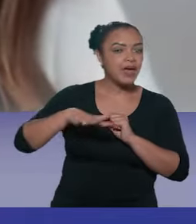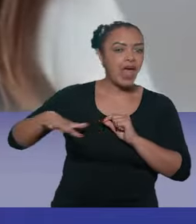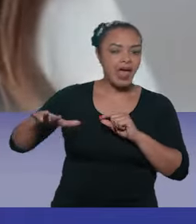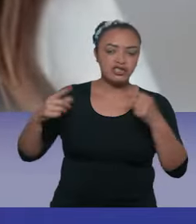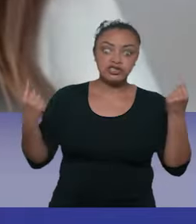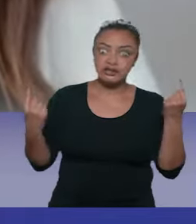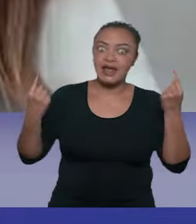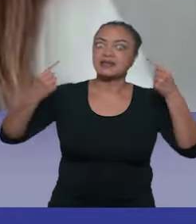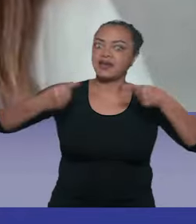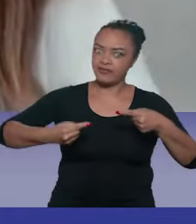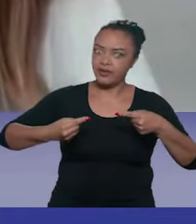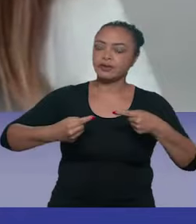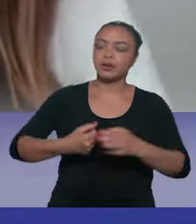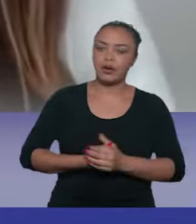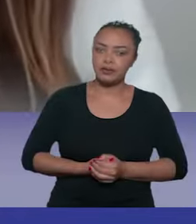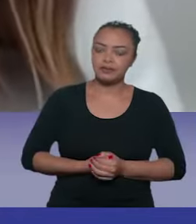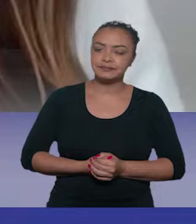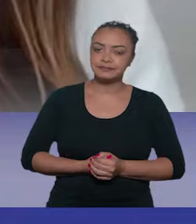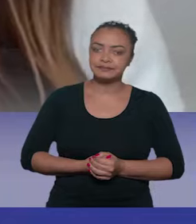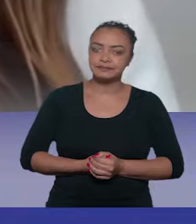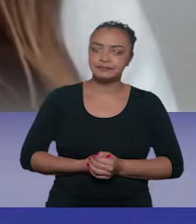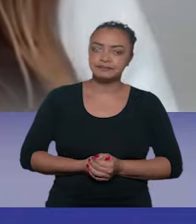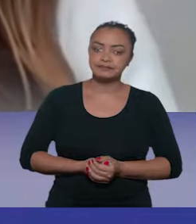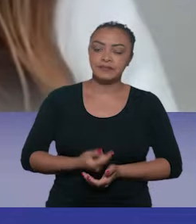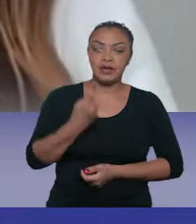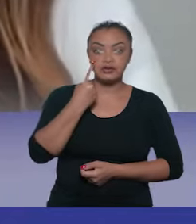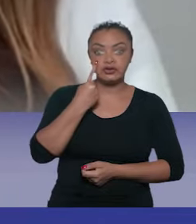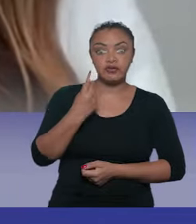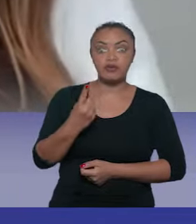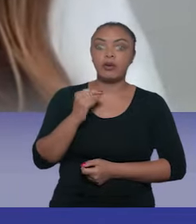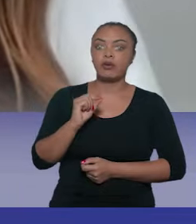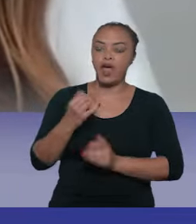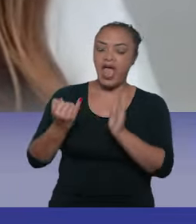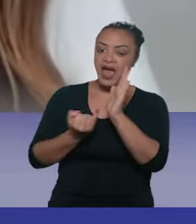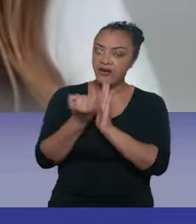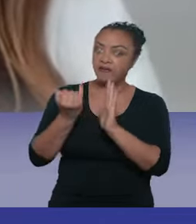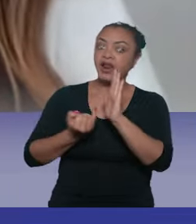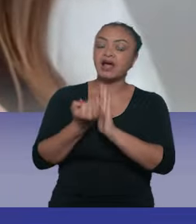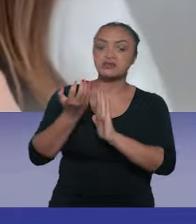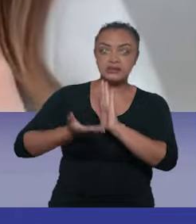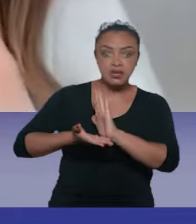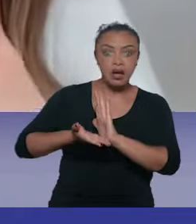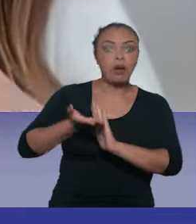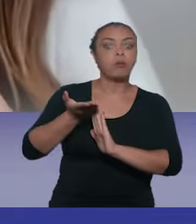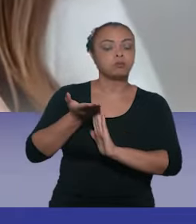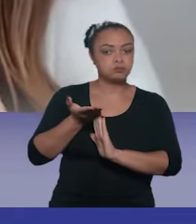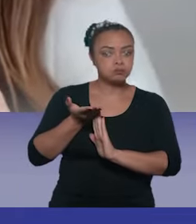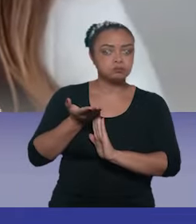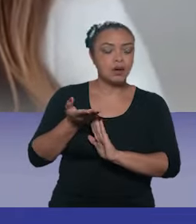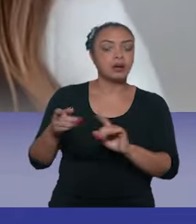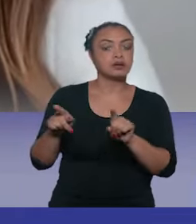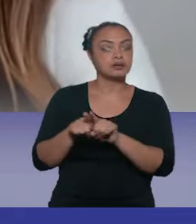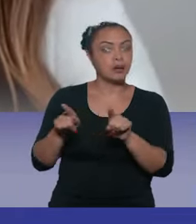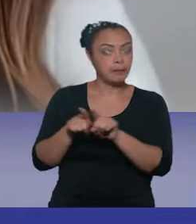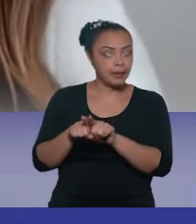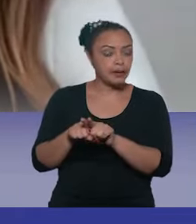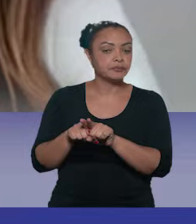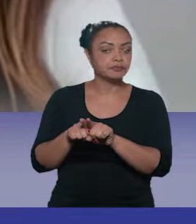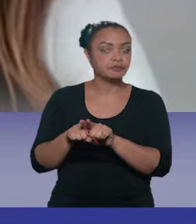mais desafiador, né? A gente vê que tem essa inflação alta, tem um